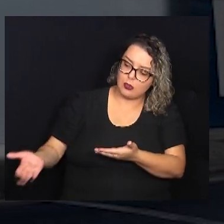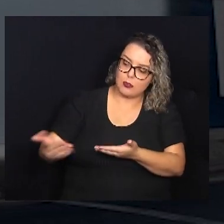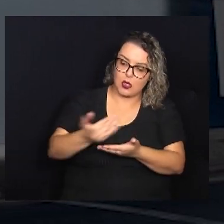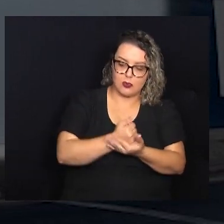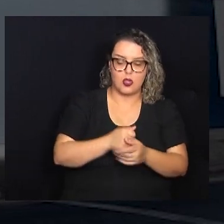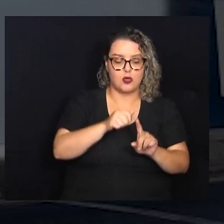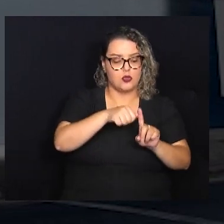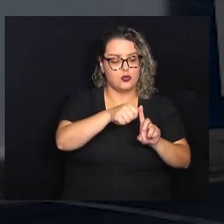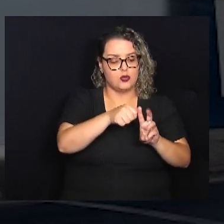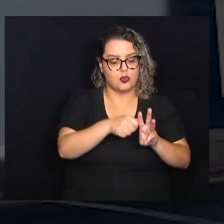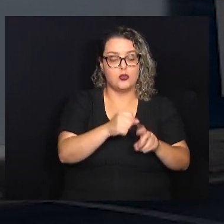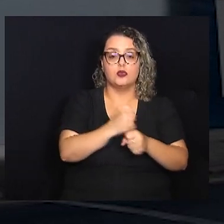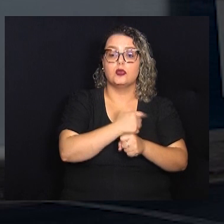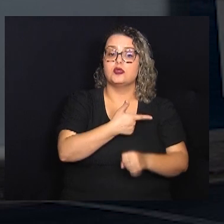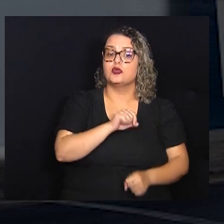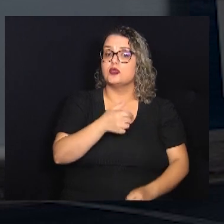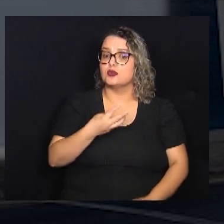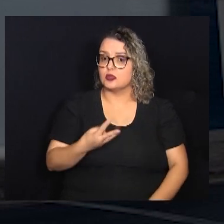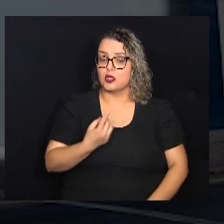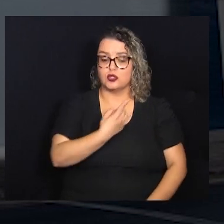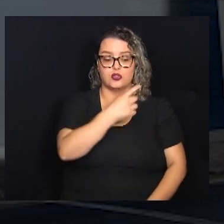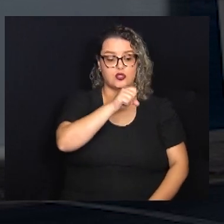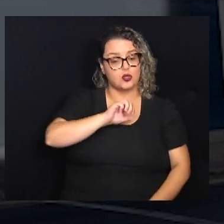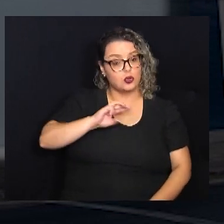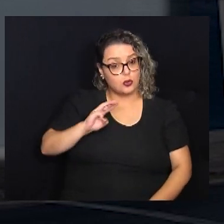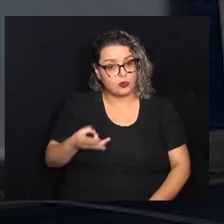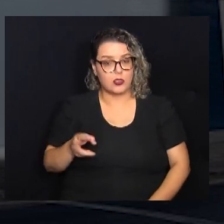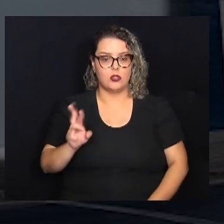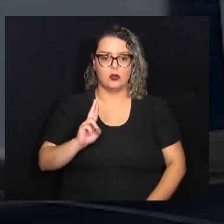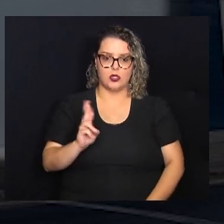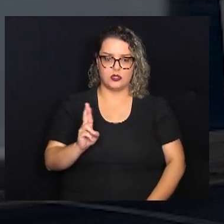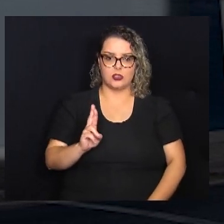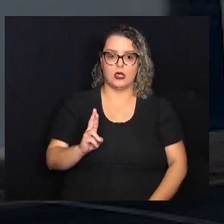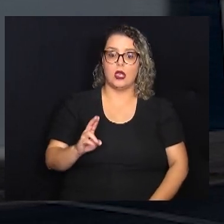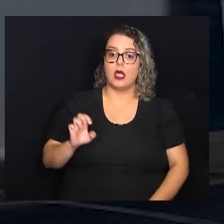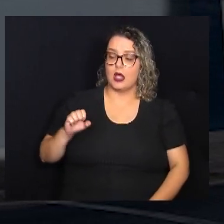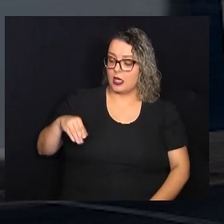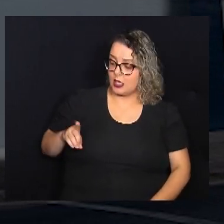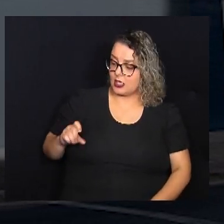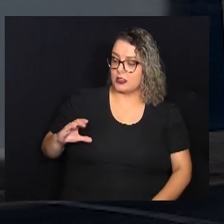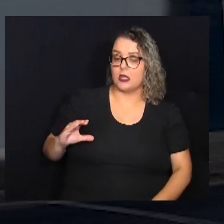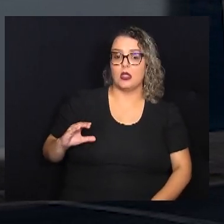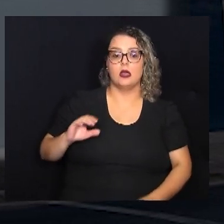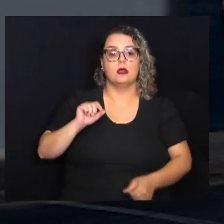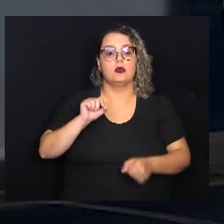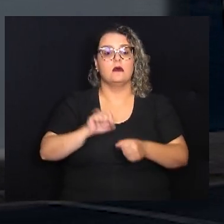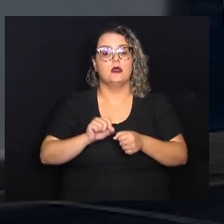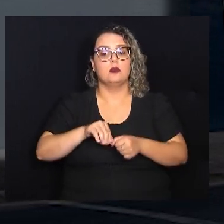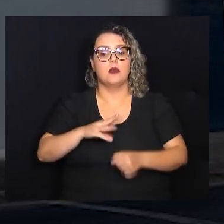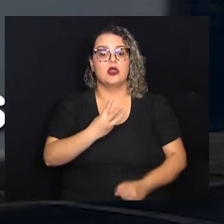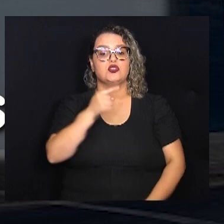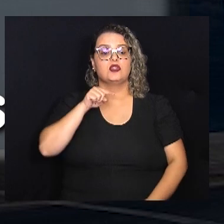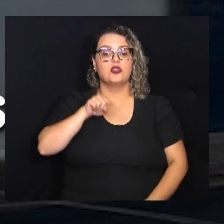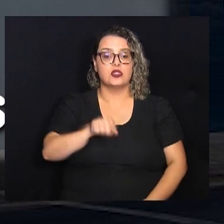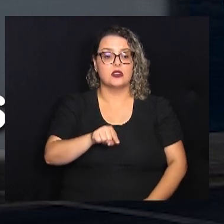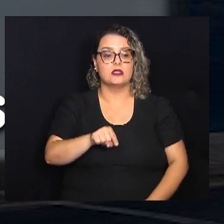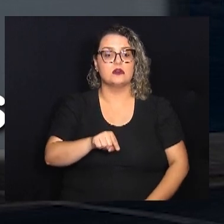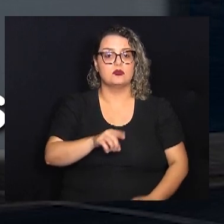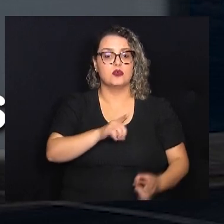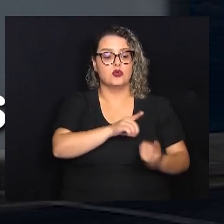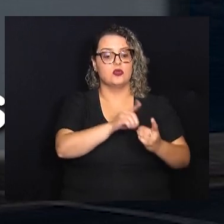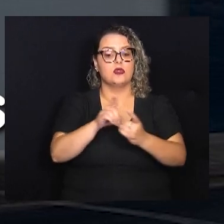de 2023. Participou da audiência a diretora administrativa e financeira da INDEC, empresa